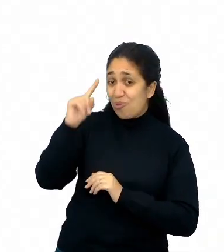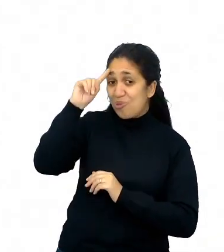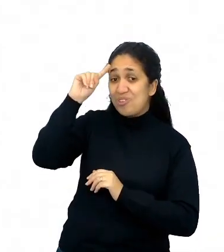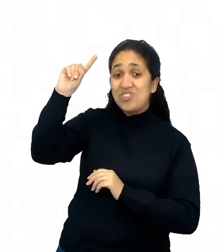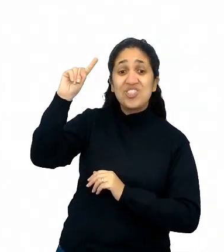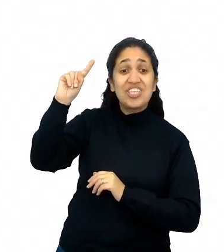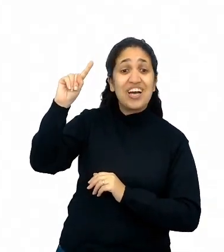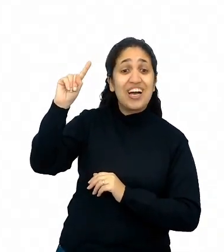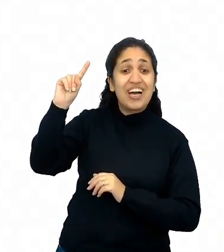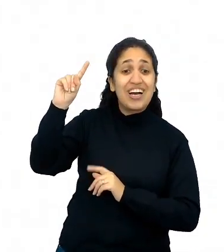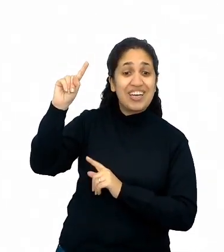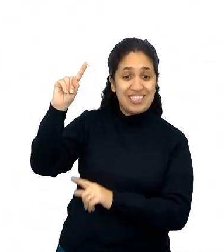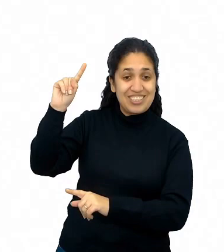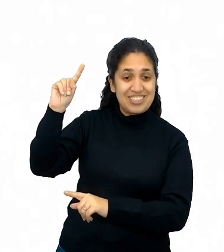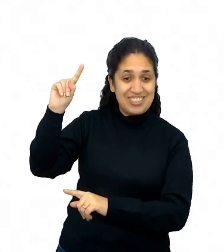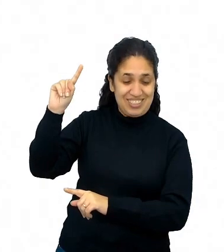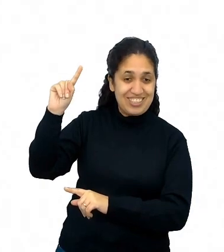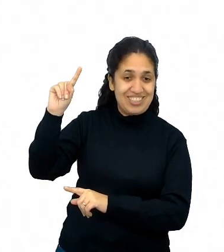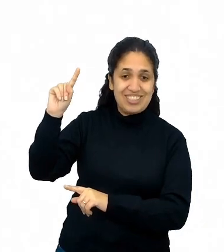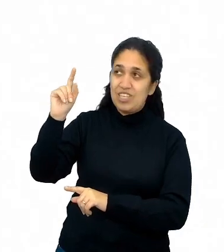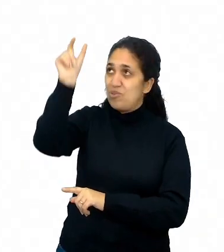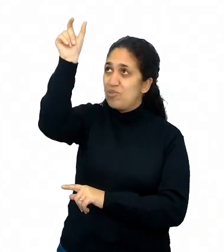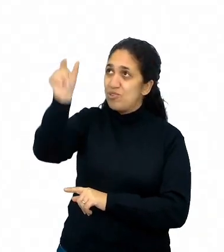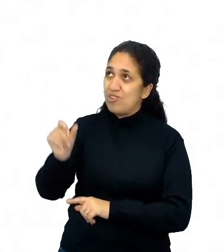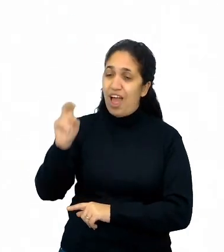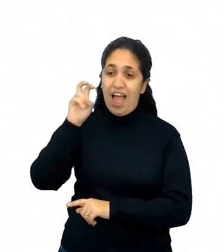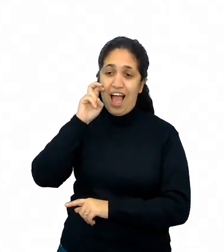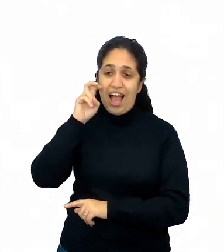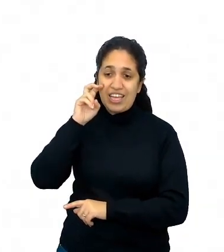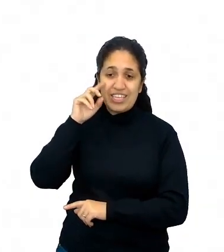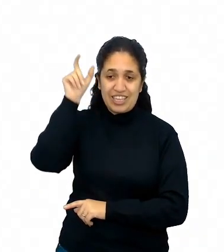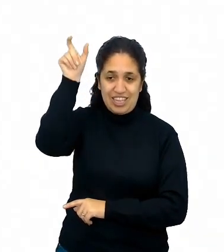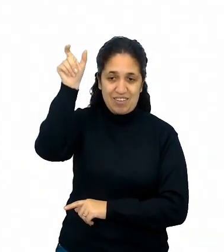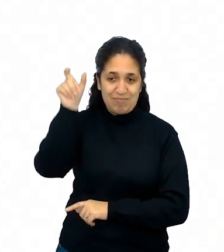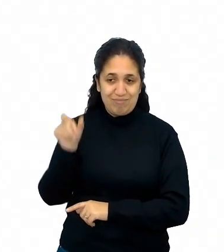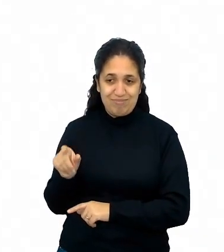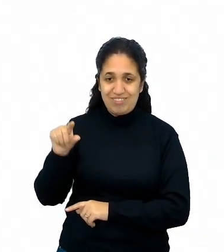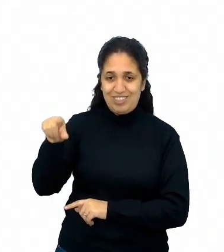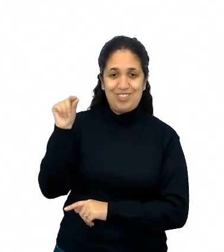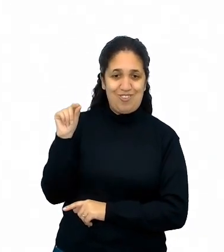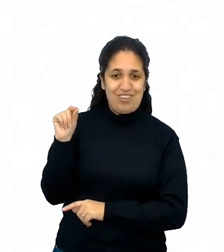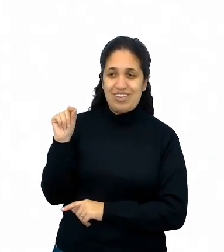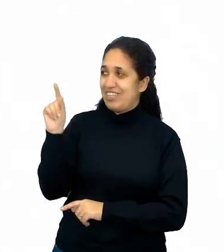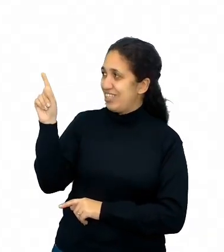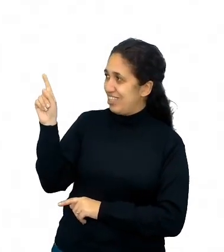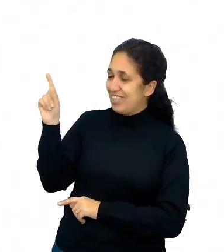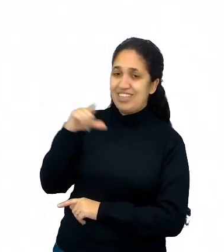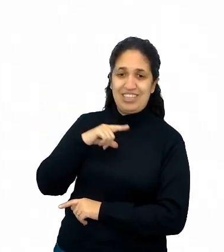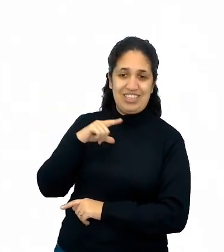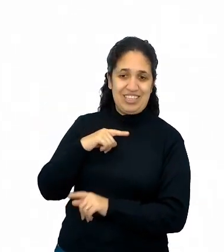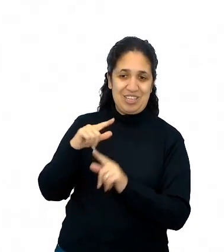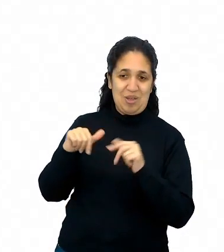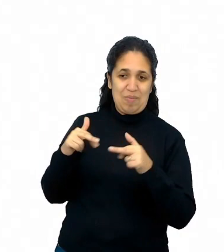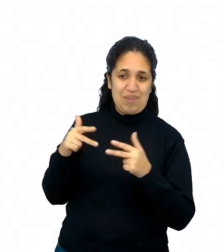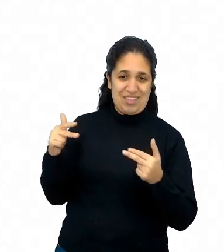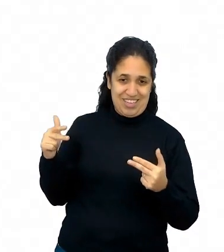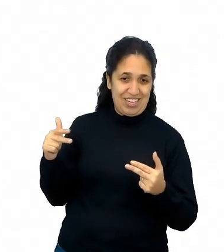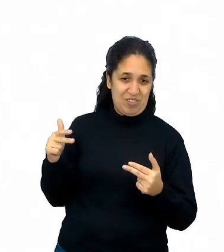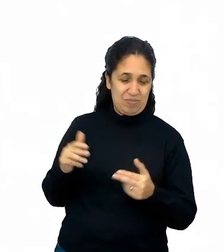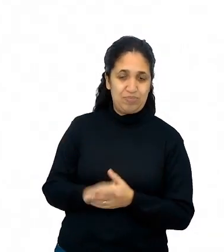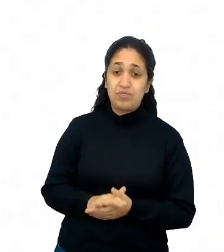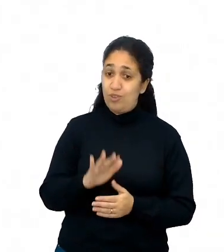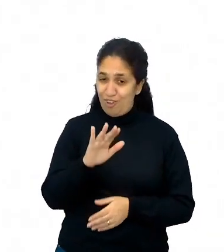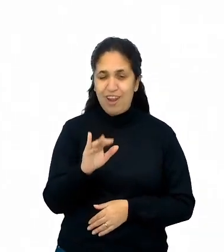E sempre no calendário, escolhe uma quinta-feira e vai aparecer aí o nosso material. Por que que a gente é